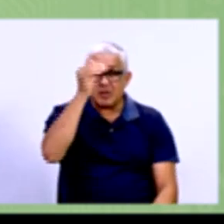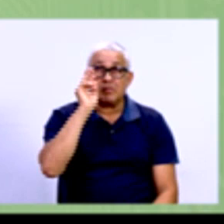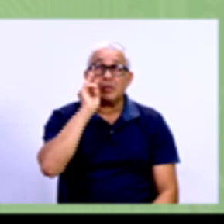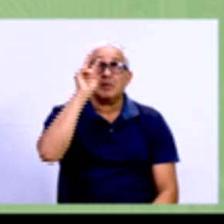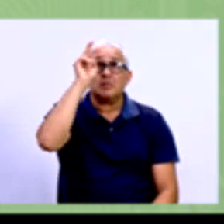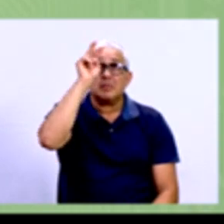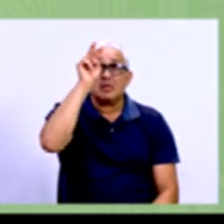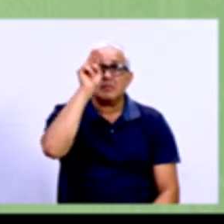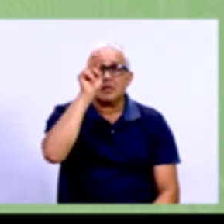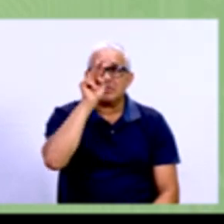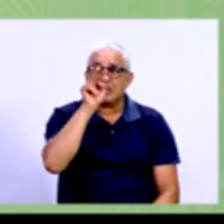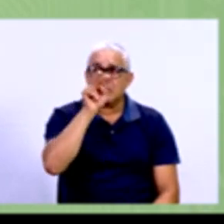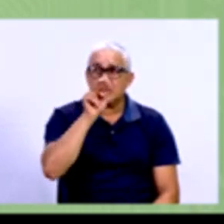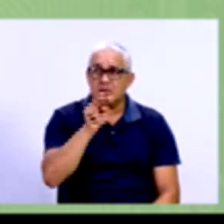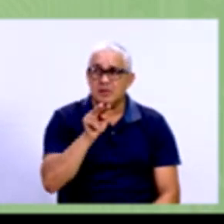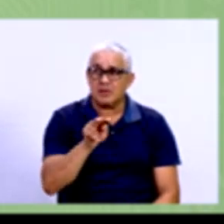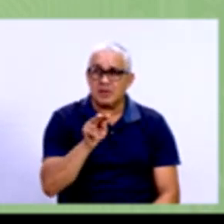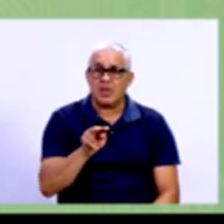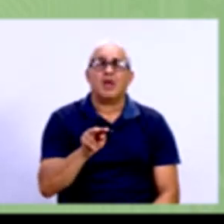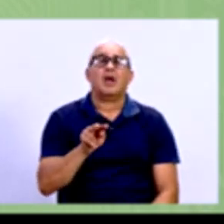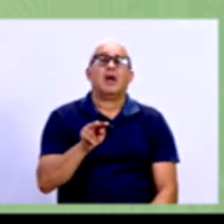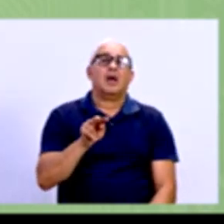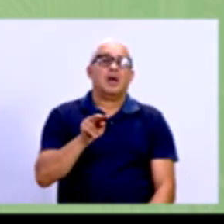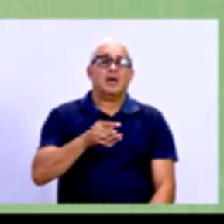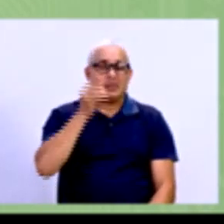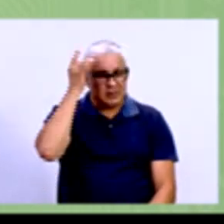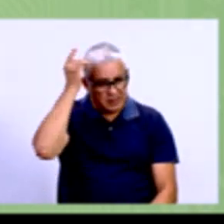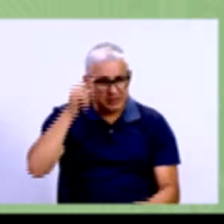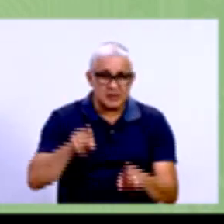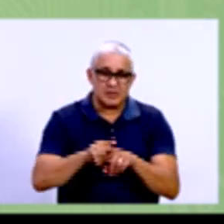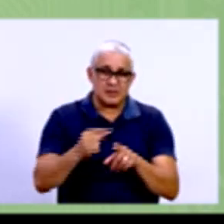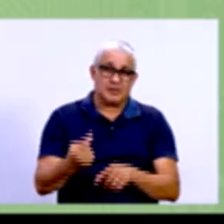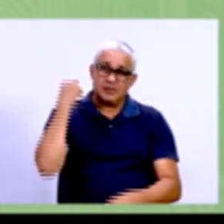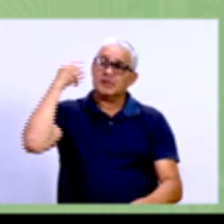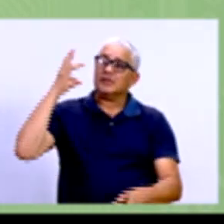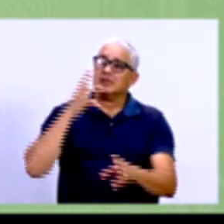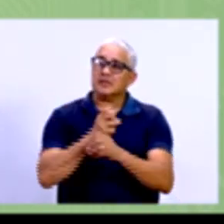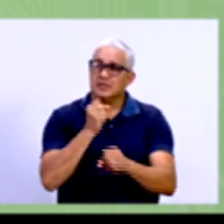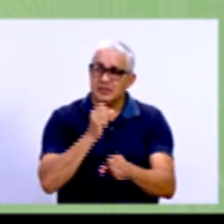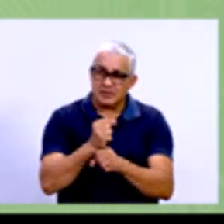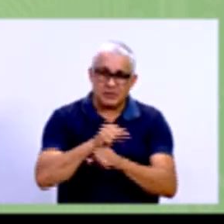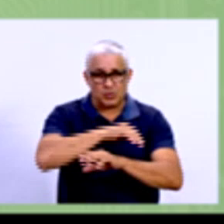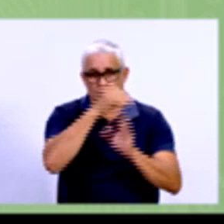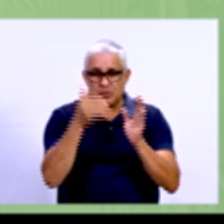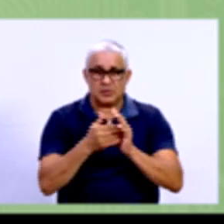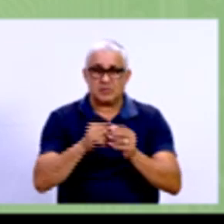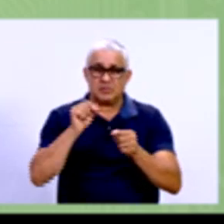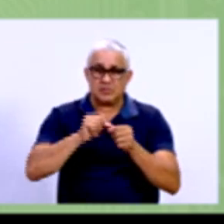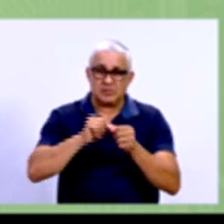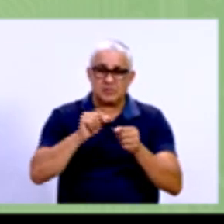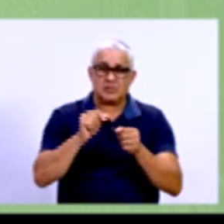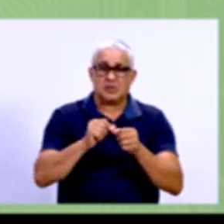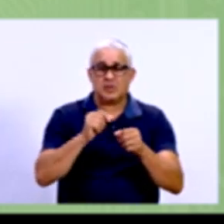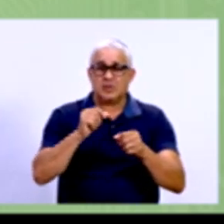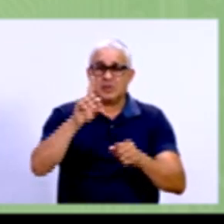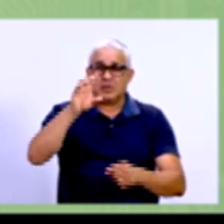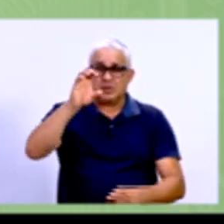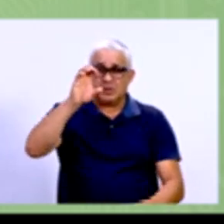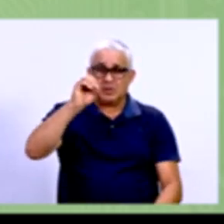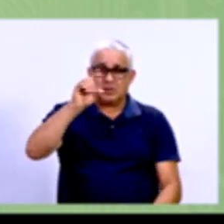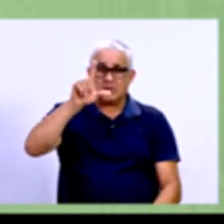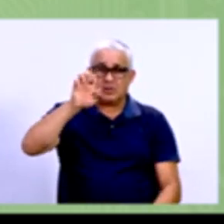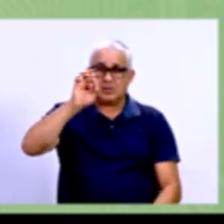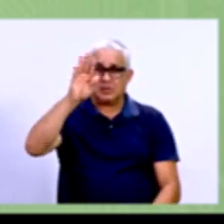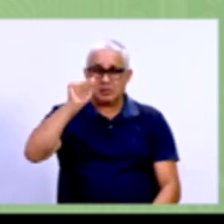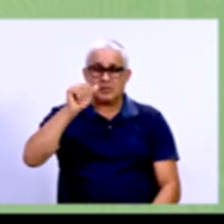gente vê, né, professor, depois de todos aqueles cálculos que a gente fez, quando a gente fala assim, vamos fazer a apuração, a coleta, daí que a gente sabe